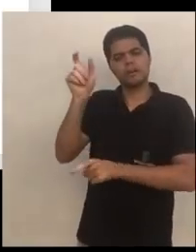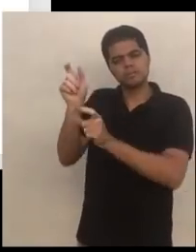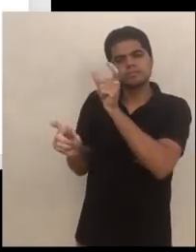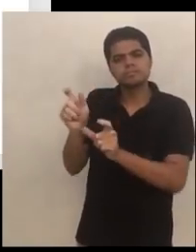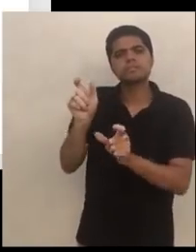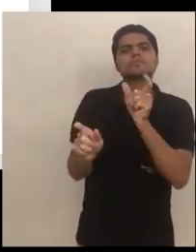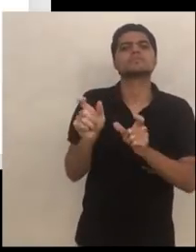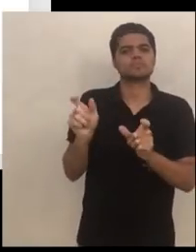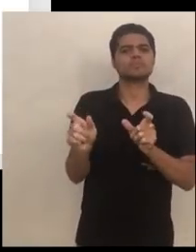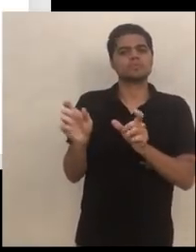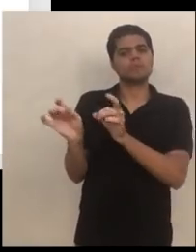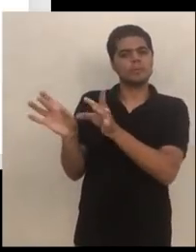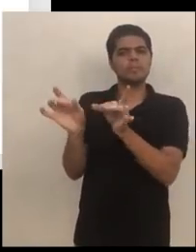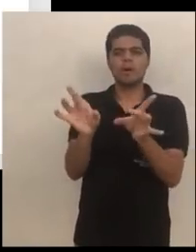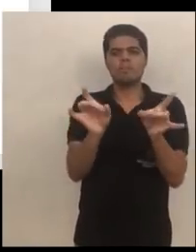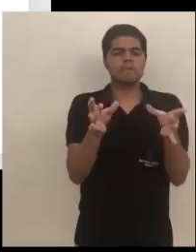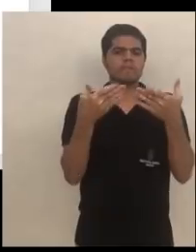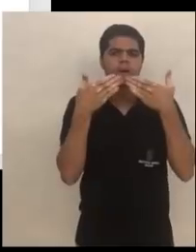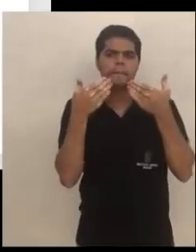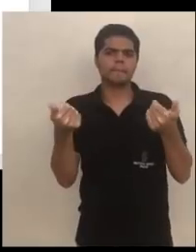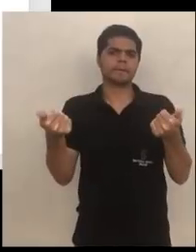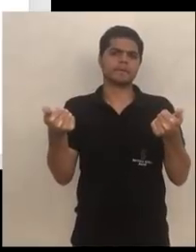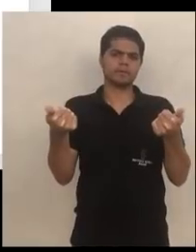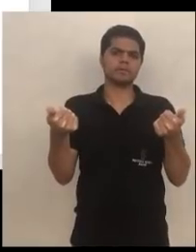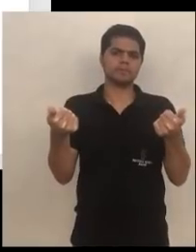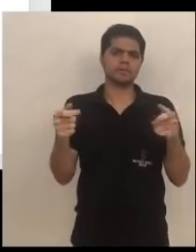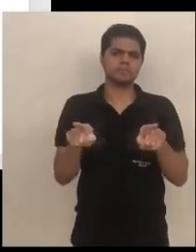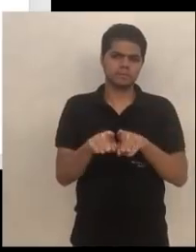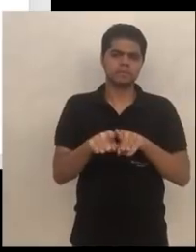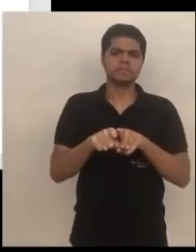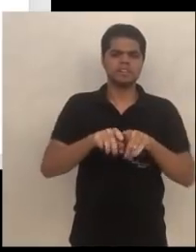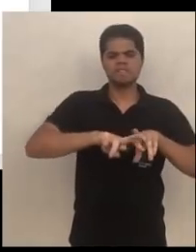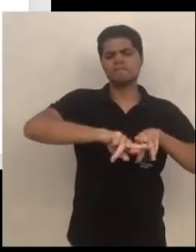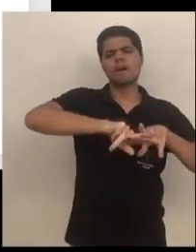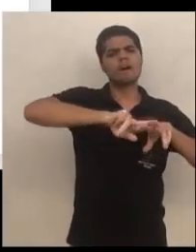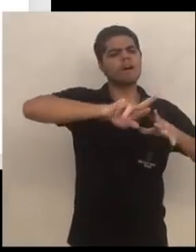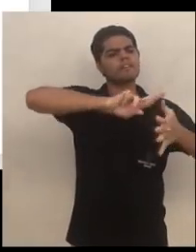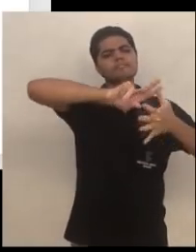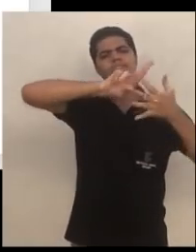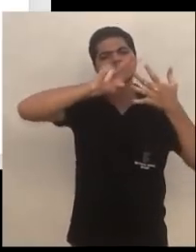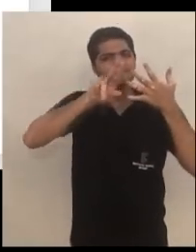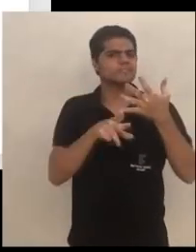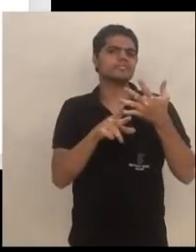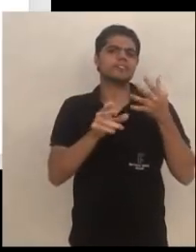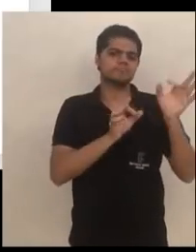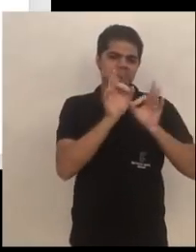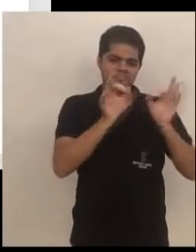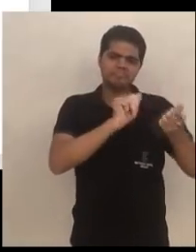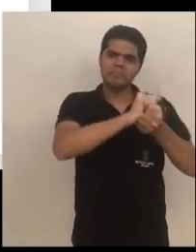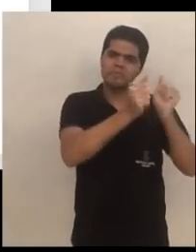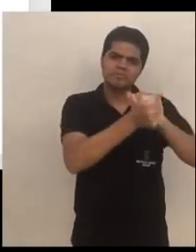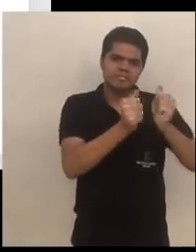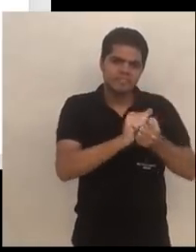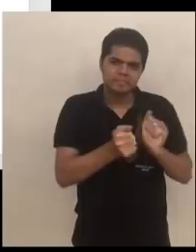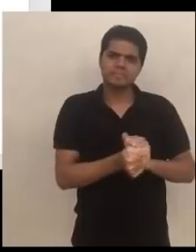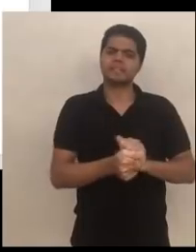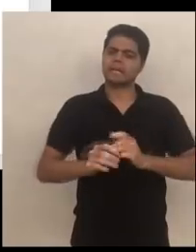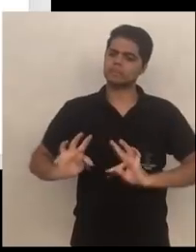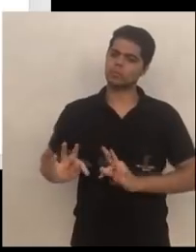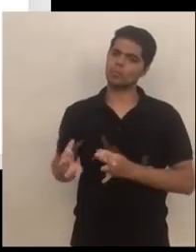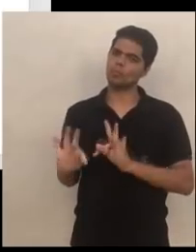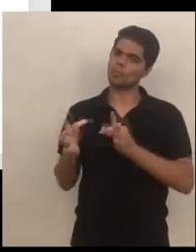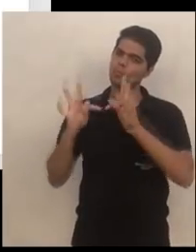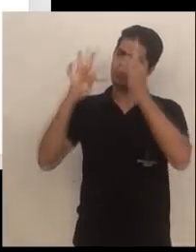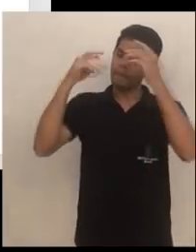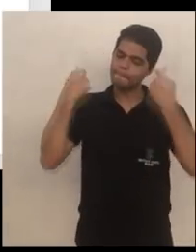facilitar as comercializações e outras atividades mais que a gente pode fazer. A gente precisa avançar em tecnologia no